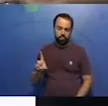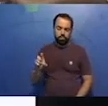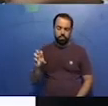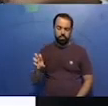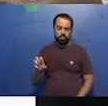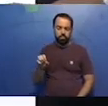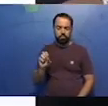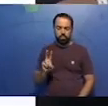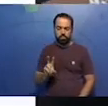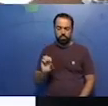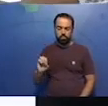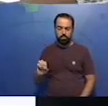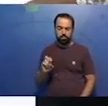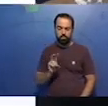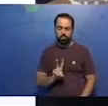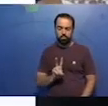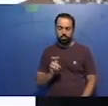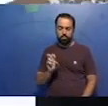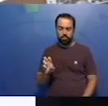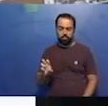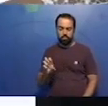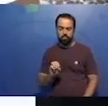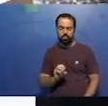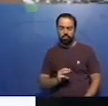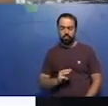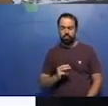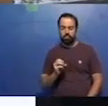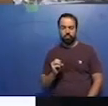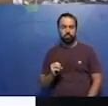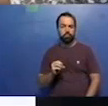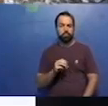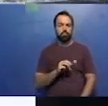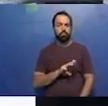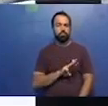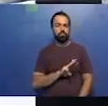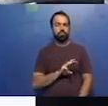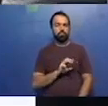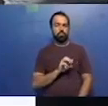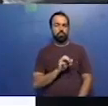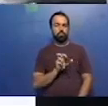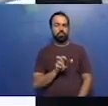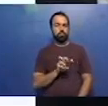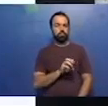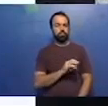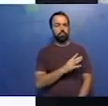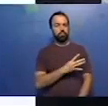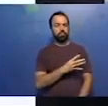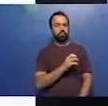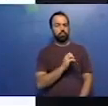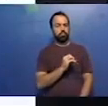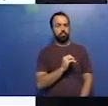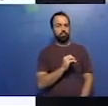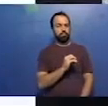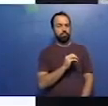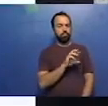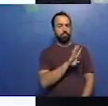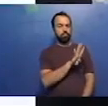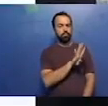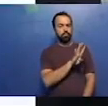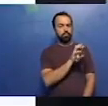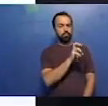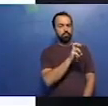15, 20, 25, 30, 35, 40,